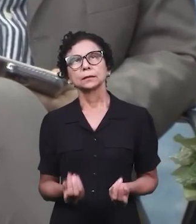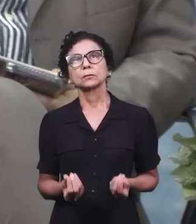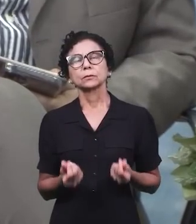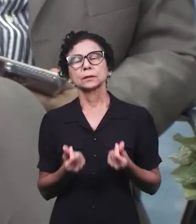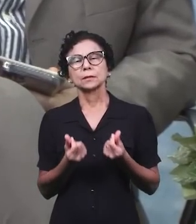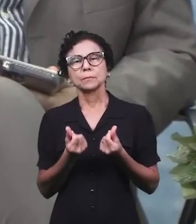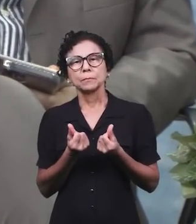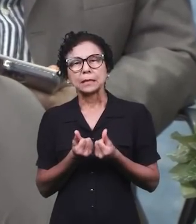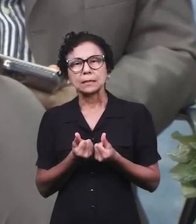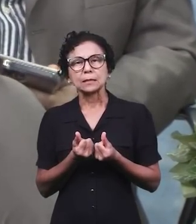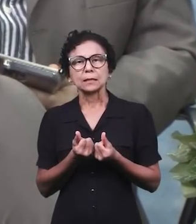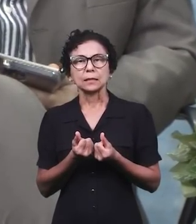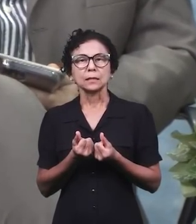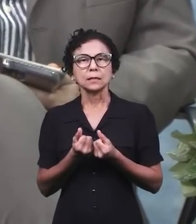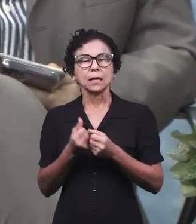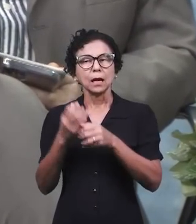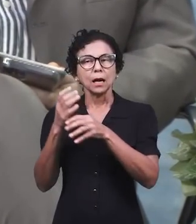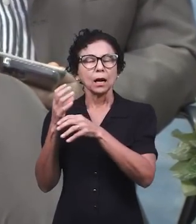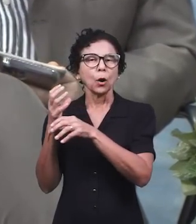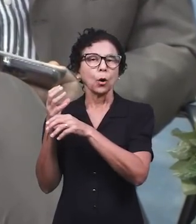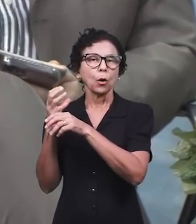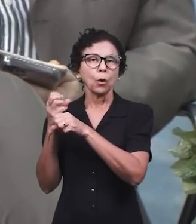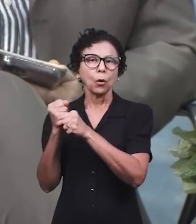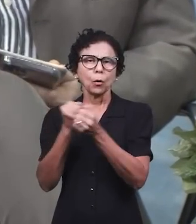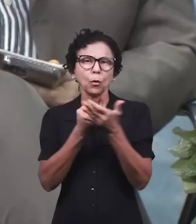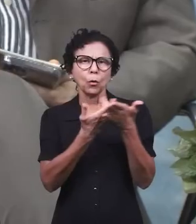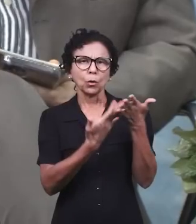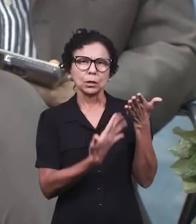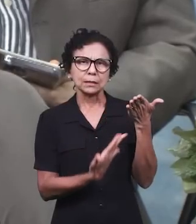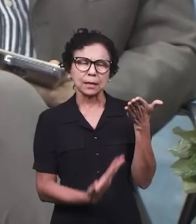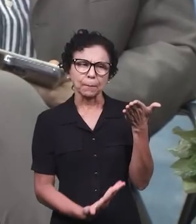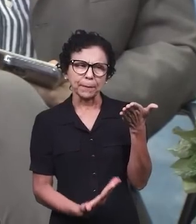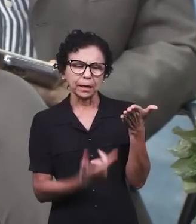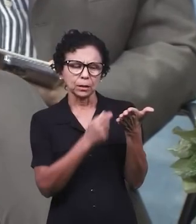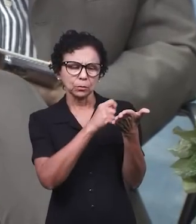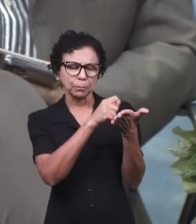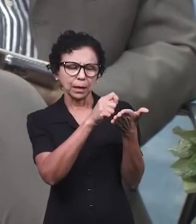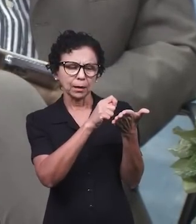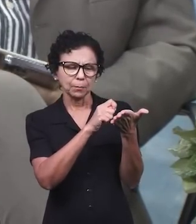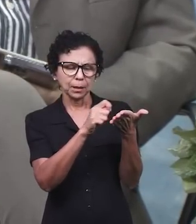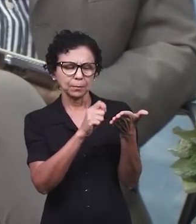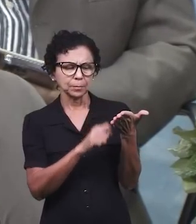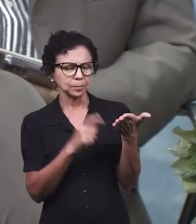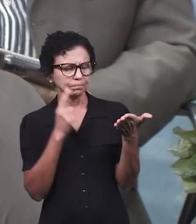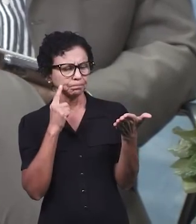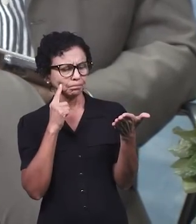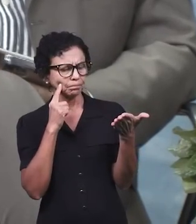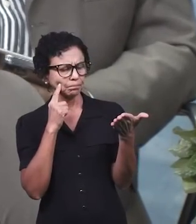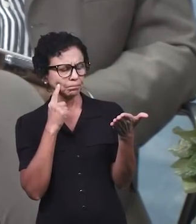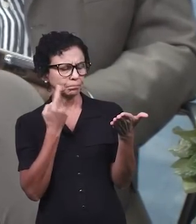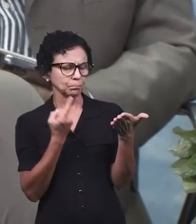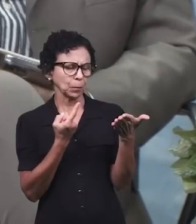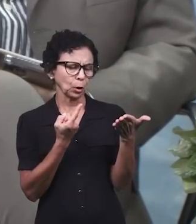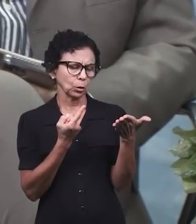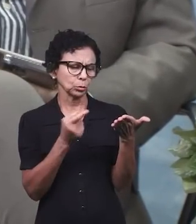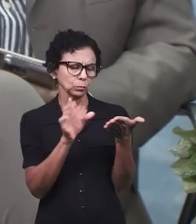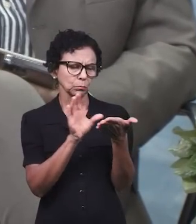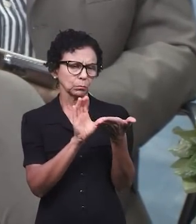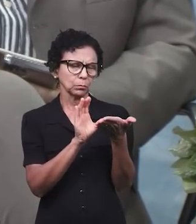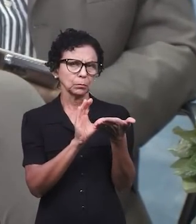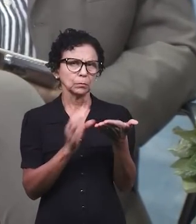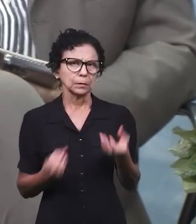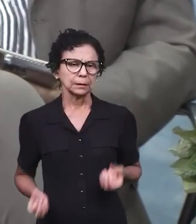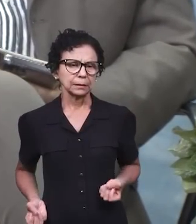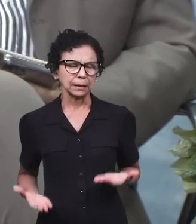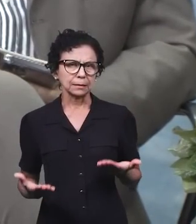estar dentro da sua realidade e se preservar, se proteger, se planejar e tudo